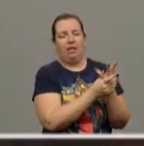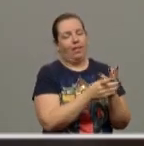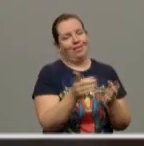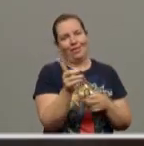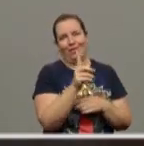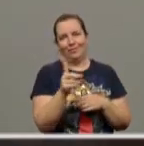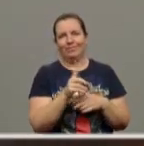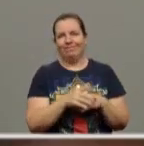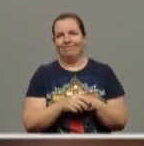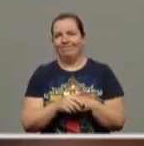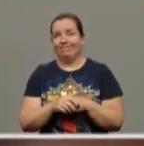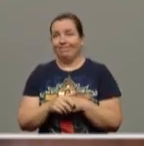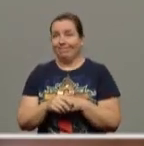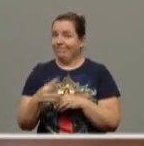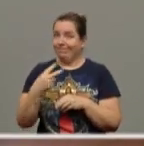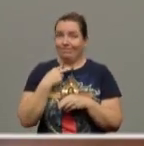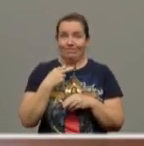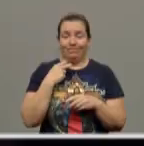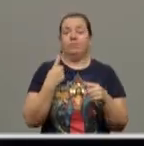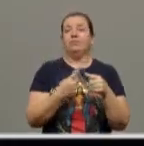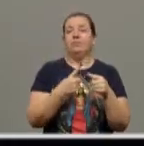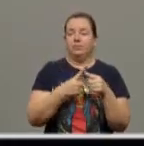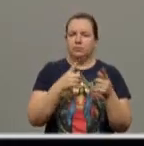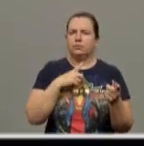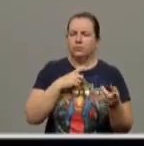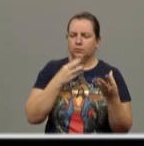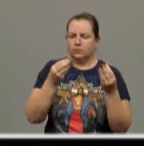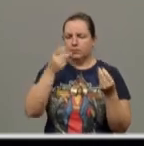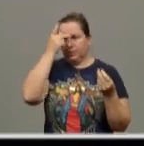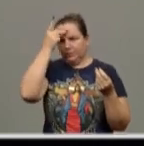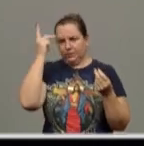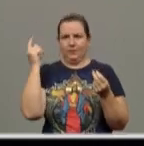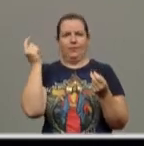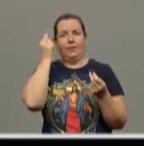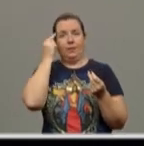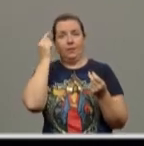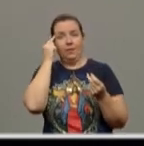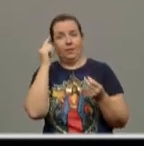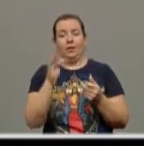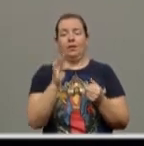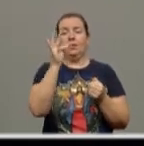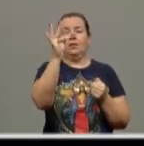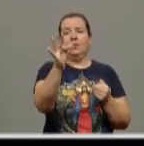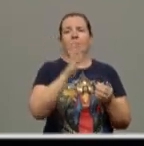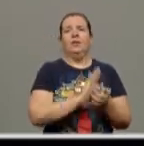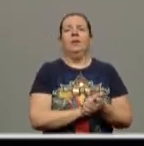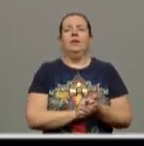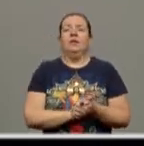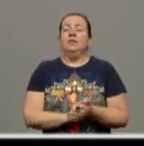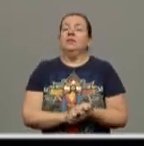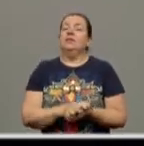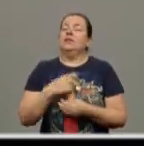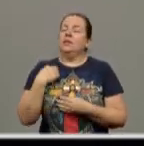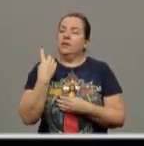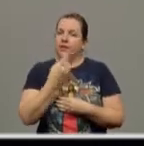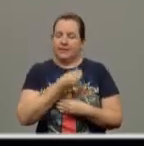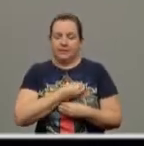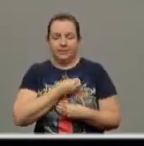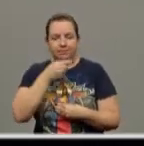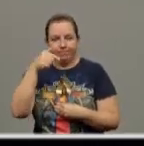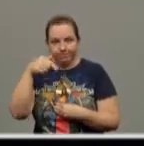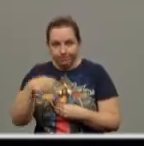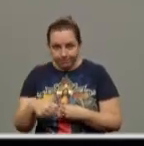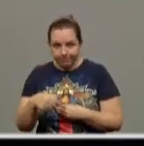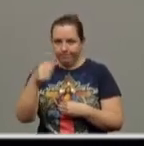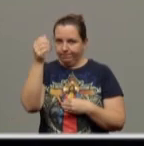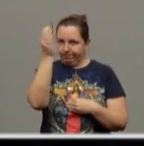você serve. Hã? Tem muita gente que é assim. Infelizmente, nós vivemos no Brasil, e por conta de uma situação